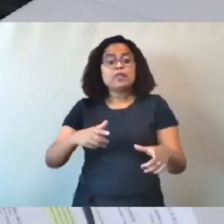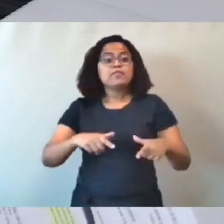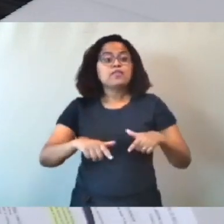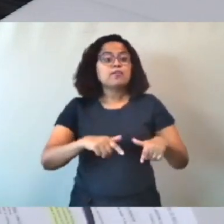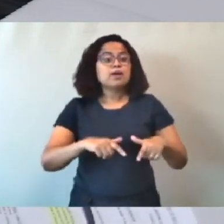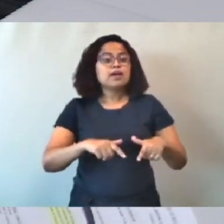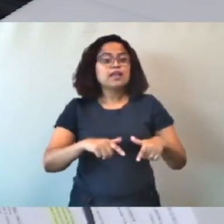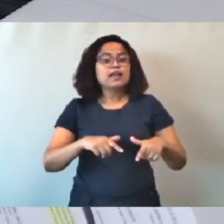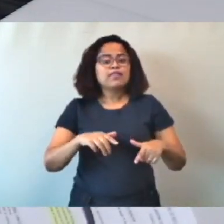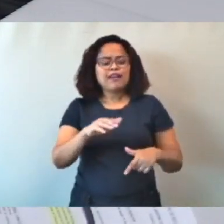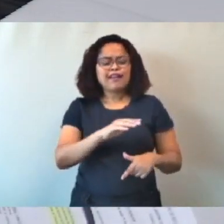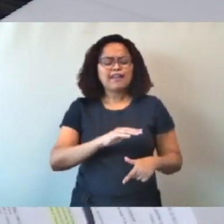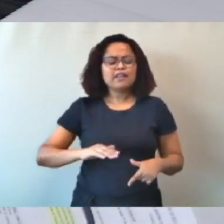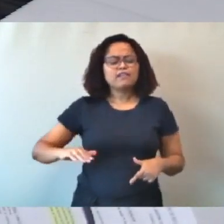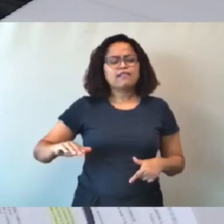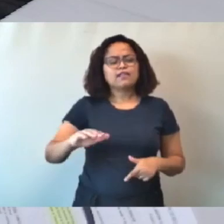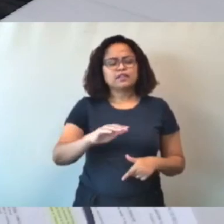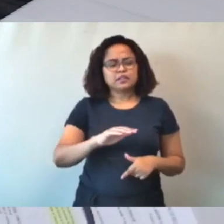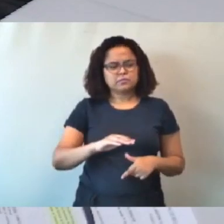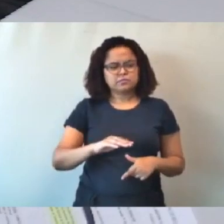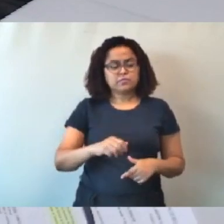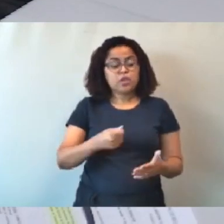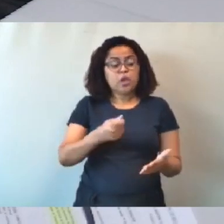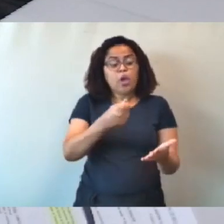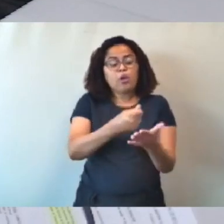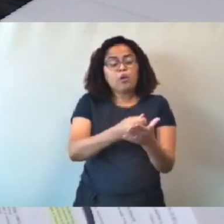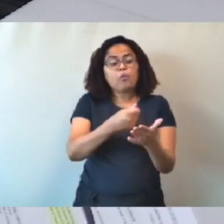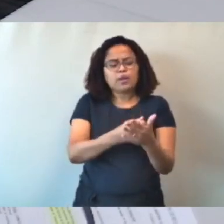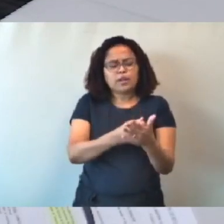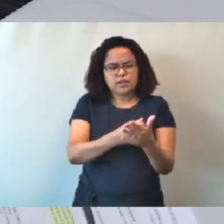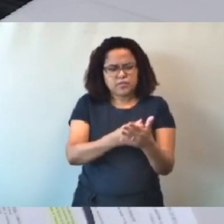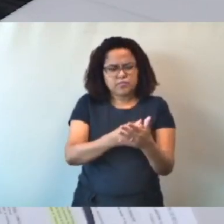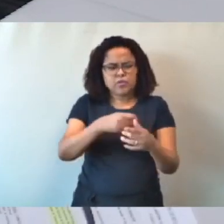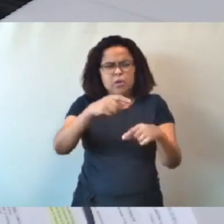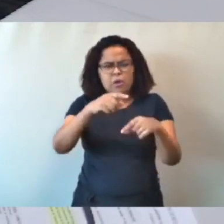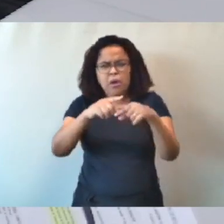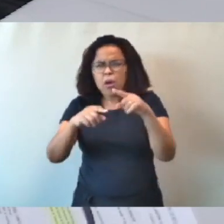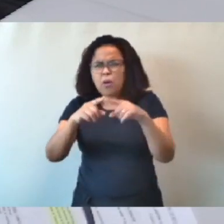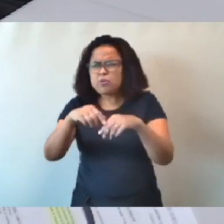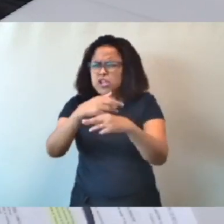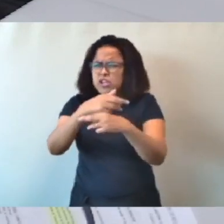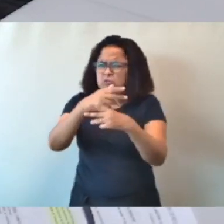ramo? Comprar objetos, cobre, alumínio,